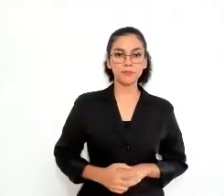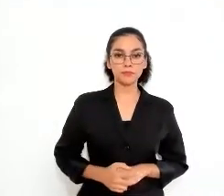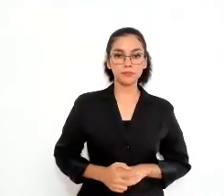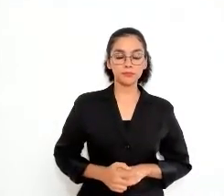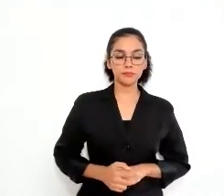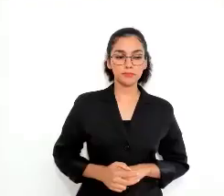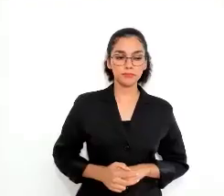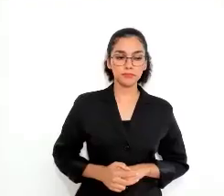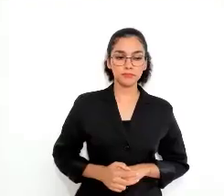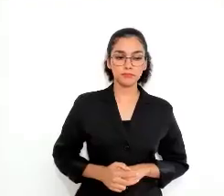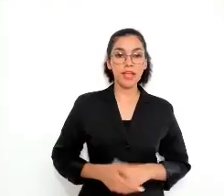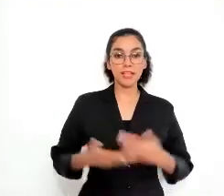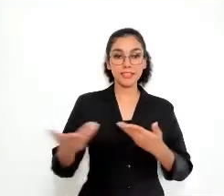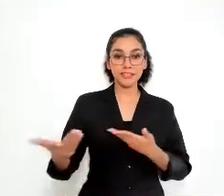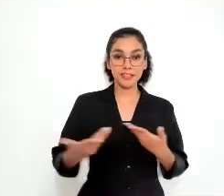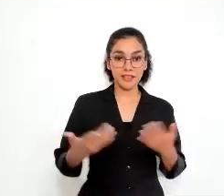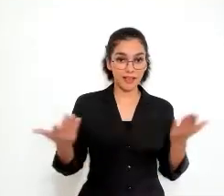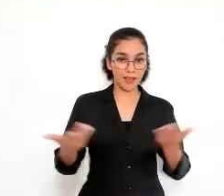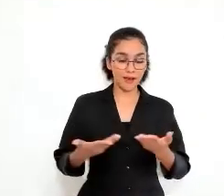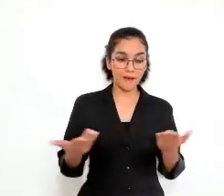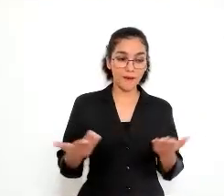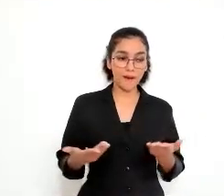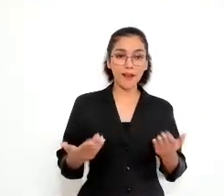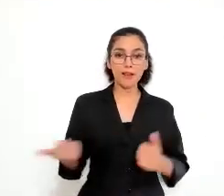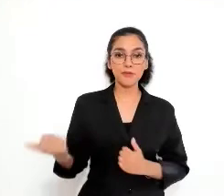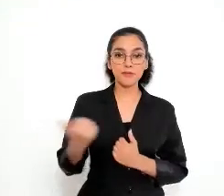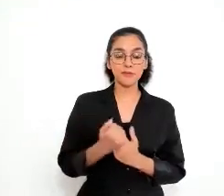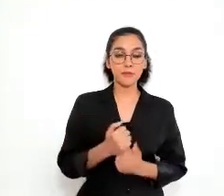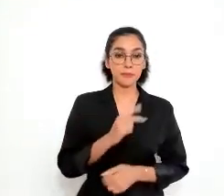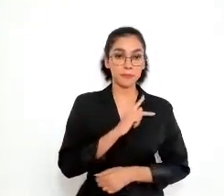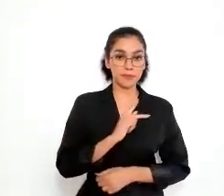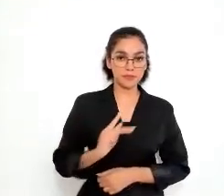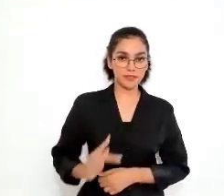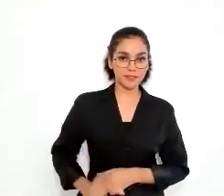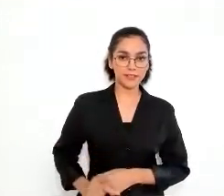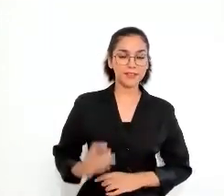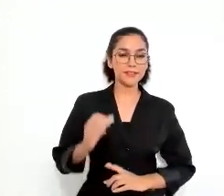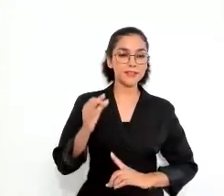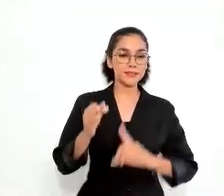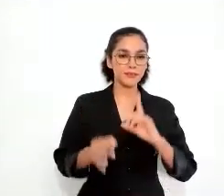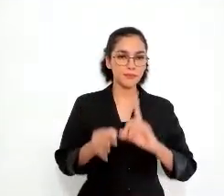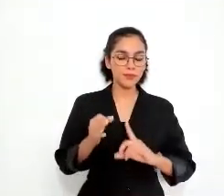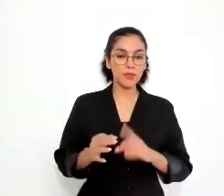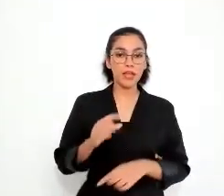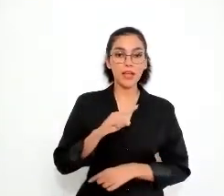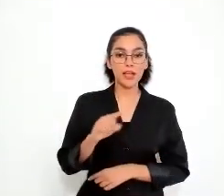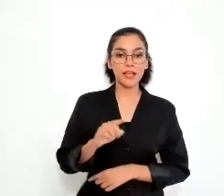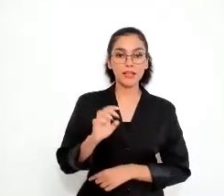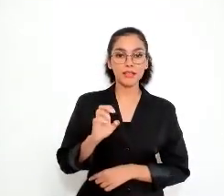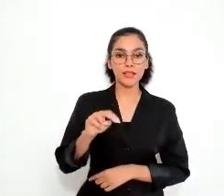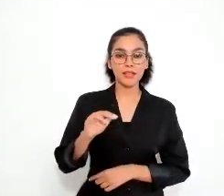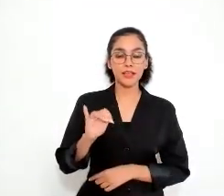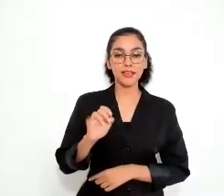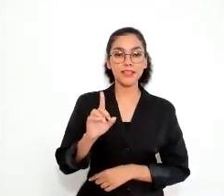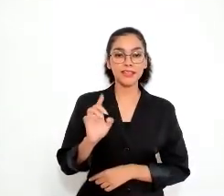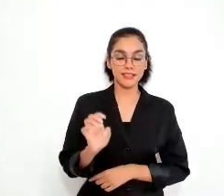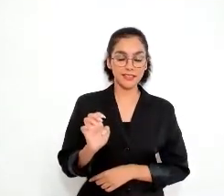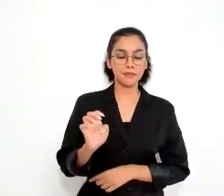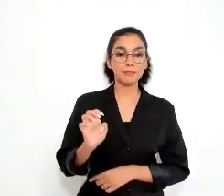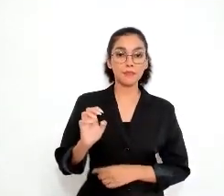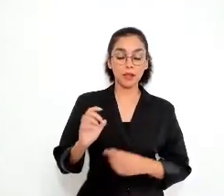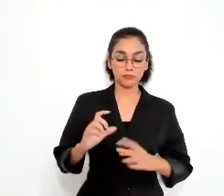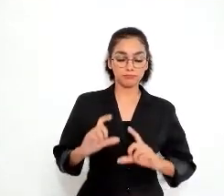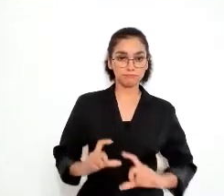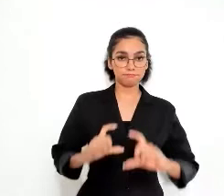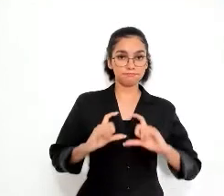Chamamos agora a vice-presidente desta corte, a desembargadora Zeneide Bezerra, para fazer a entrega da